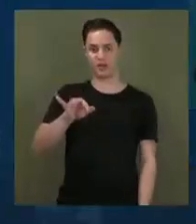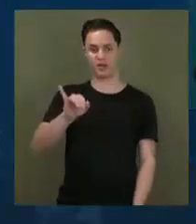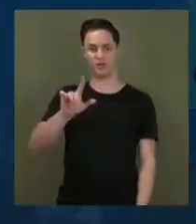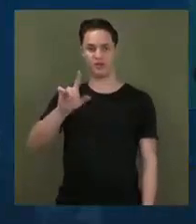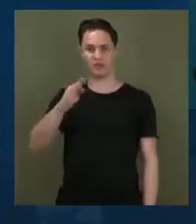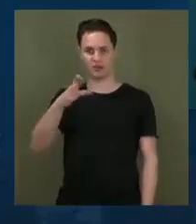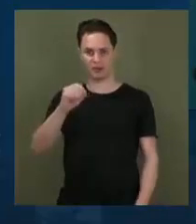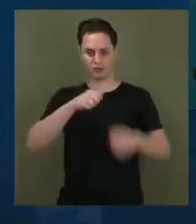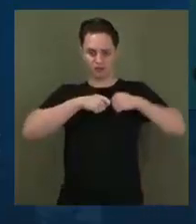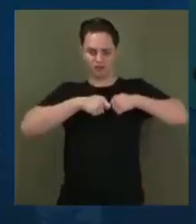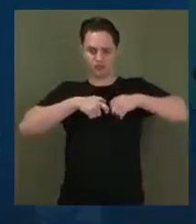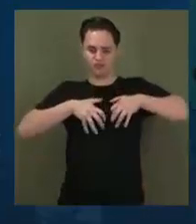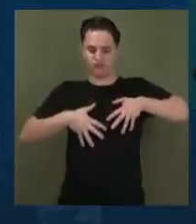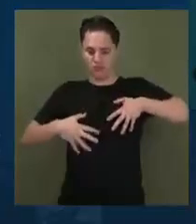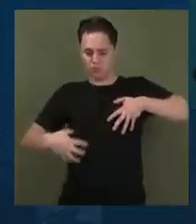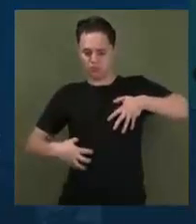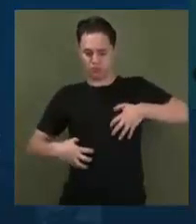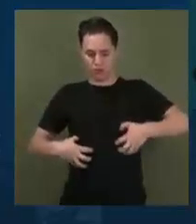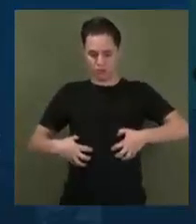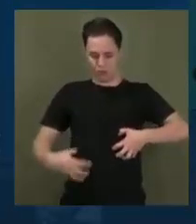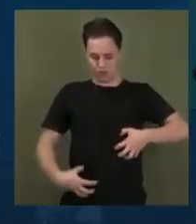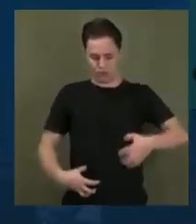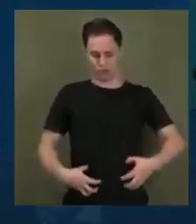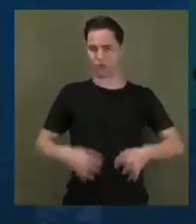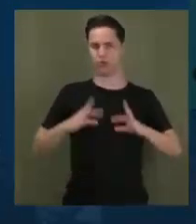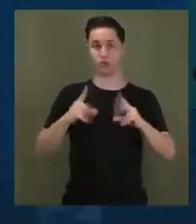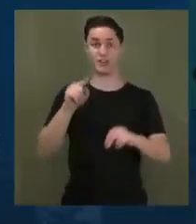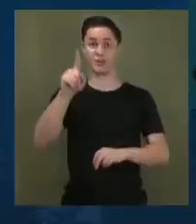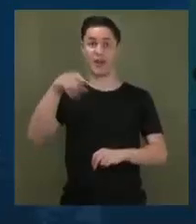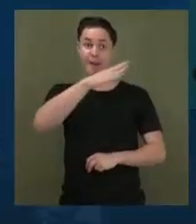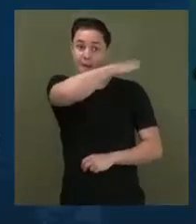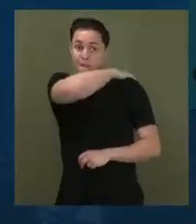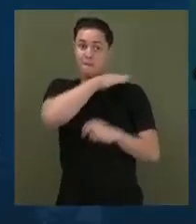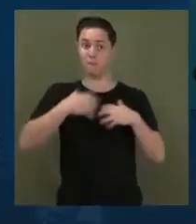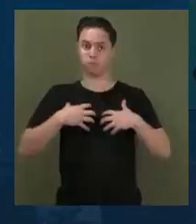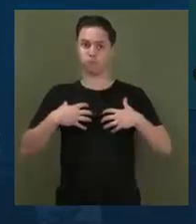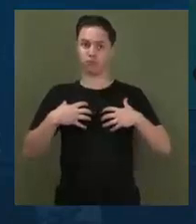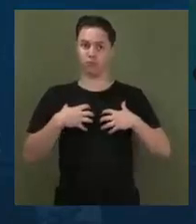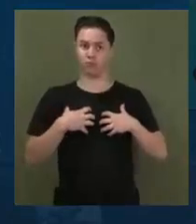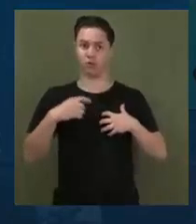para todos os órgãos do corpo. Isso aqui é uma infiltração no pulmão, o paciente morreu.